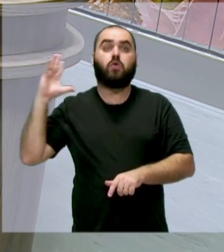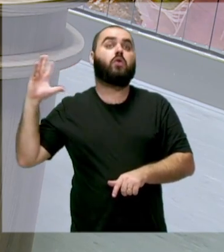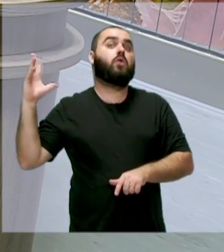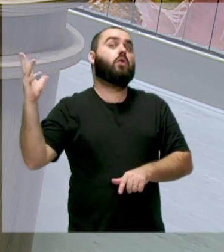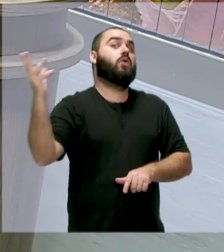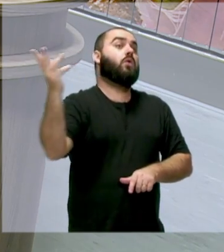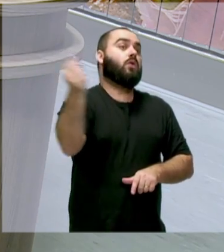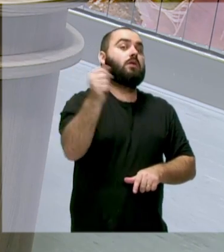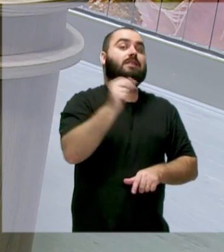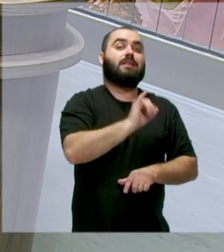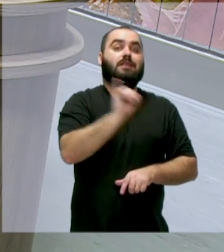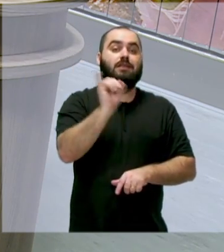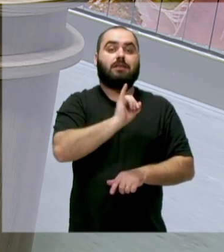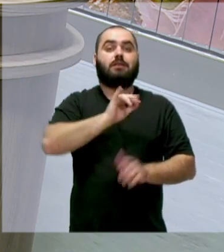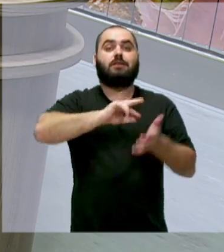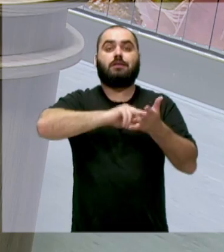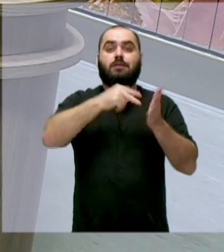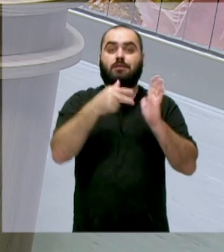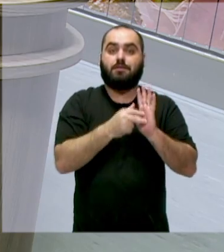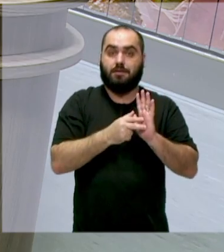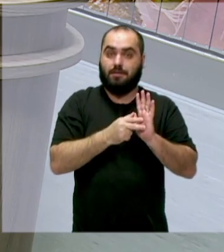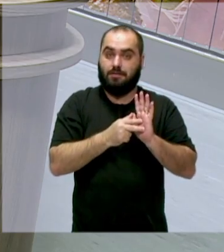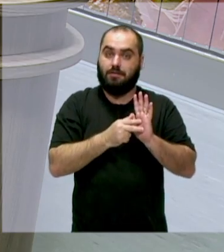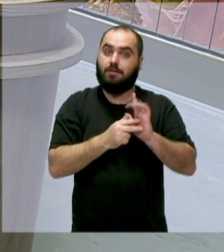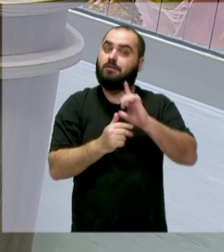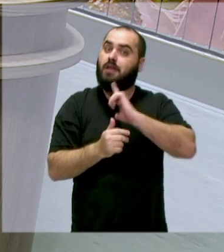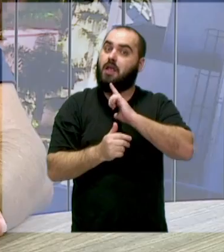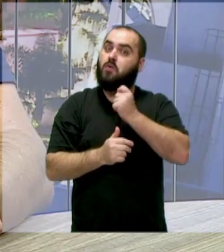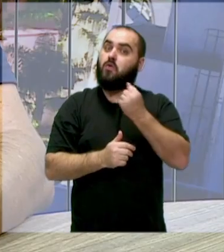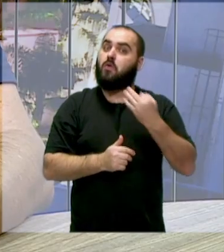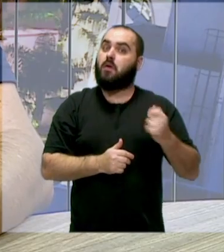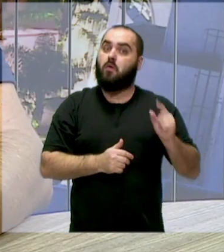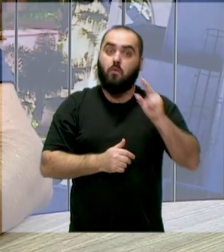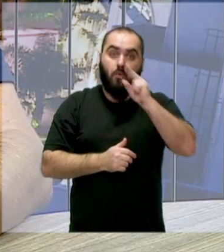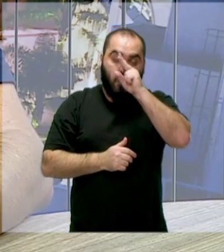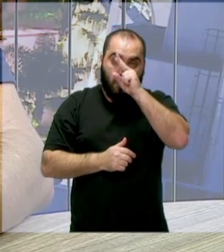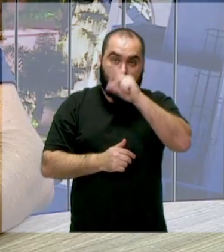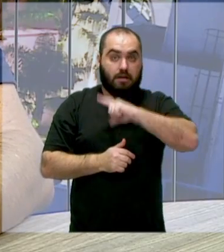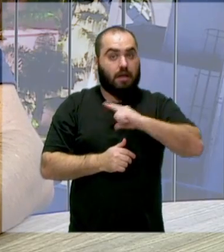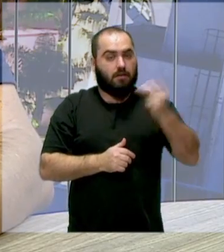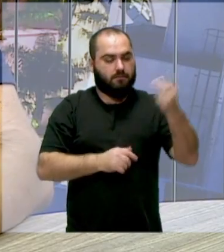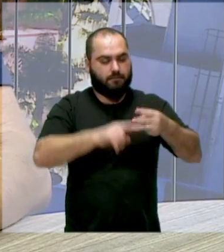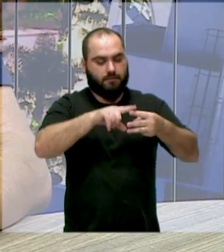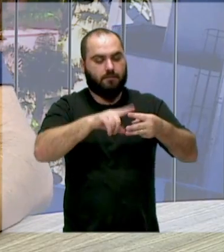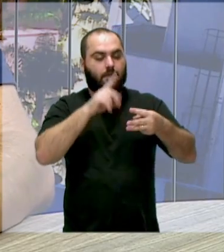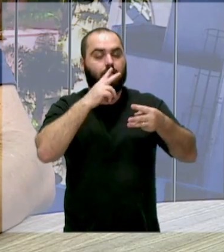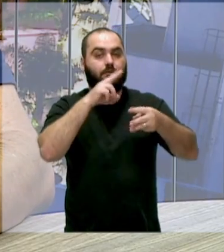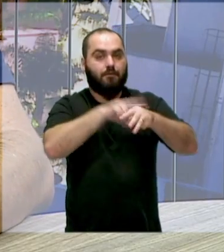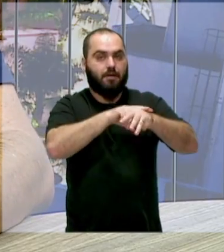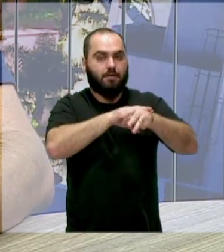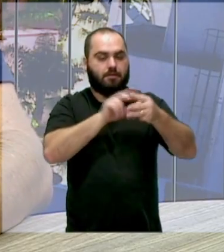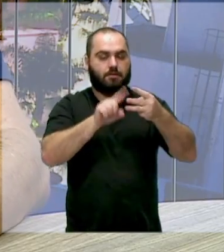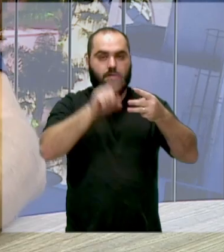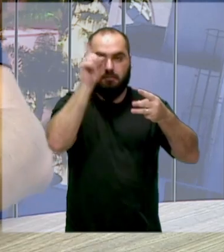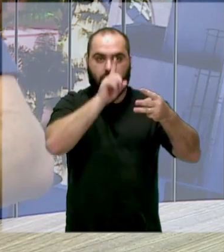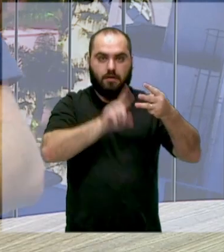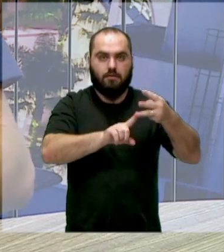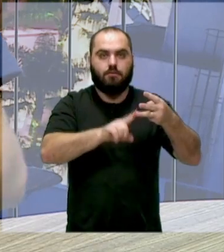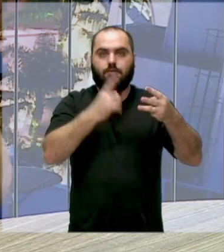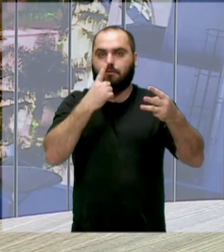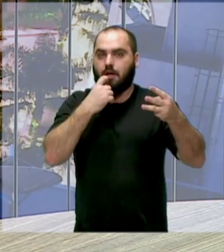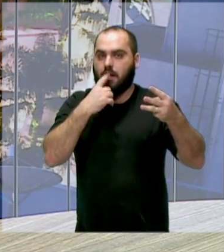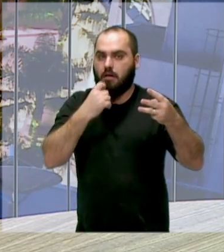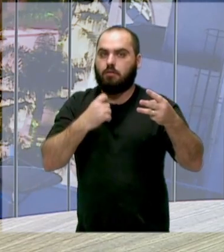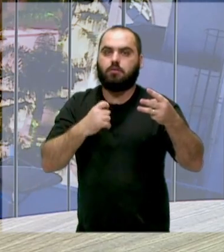alto índice de infestação. Nós estamos lá no vermelhinho, né? Tem os 3 sinais, verdinho, amarelo e vermelho. Itajaí todo está no vermelho. Alguns